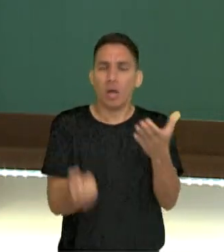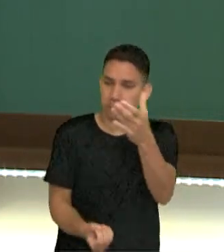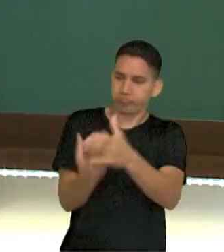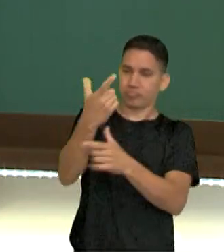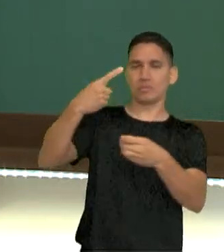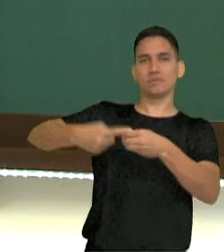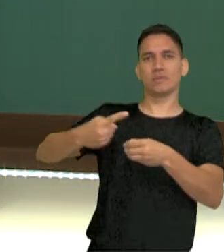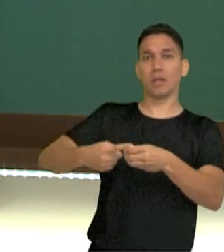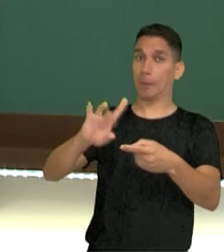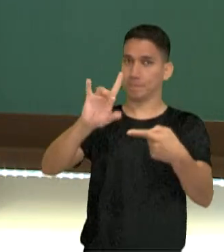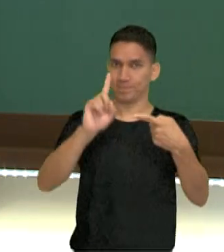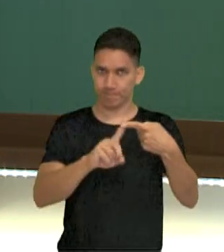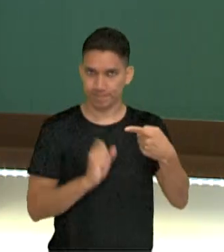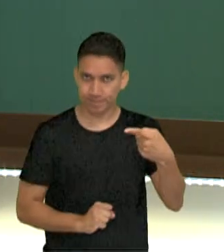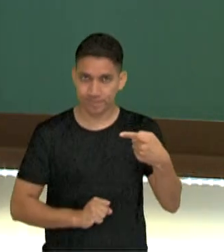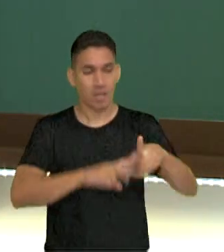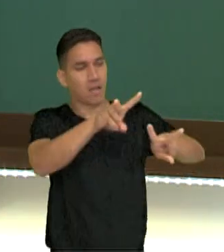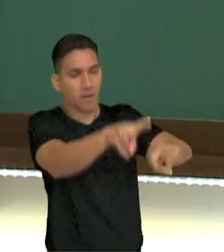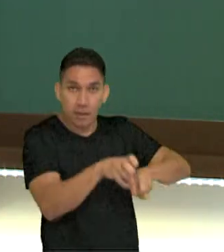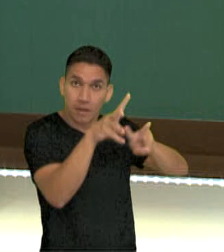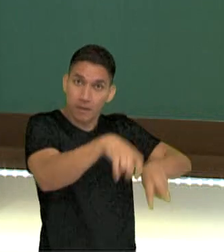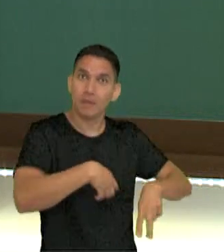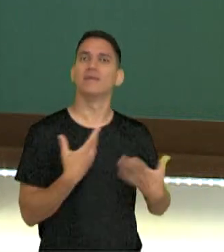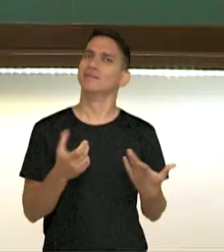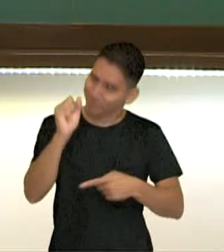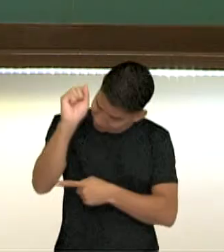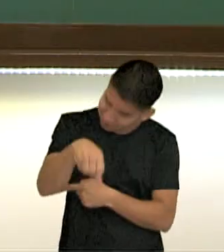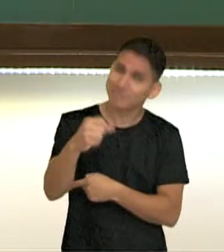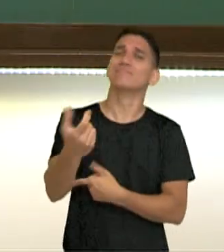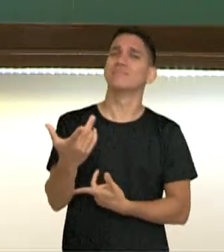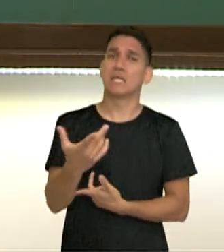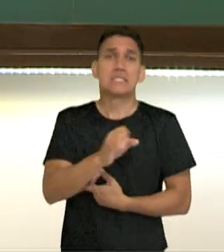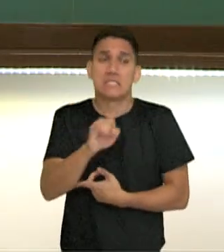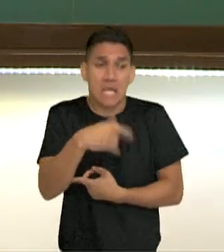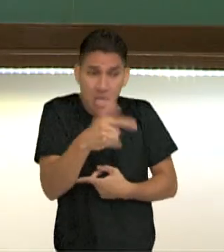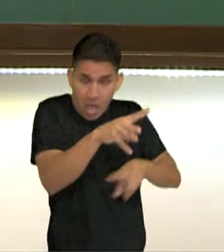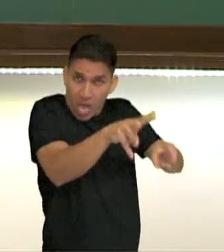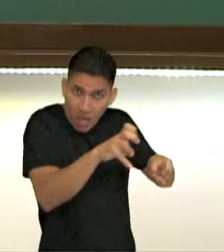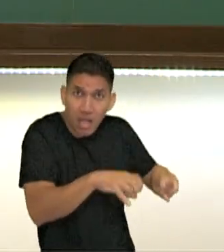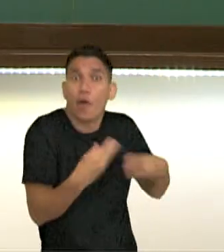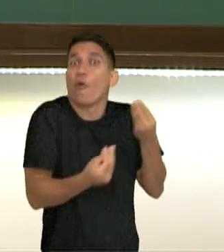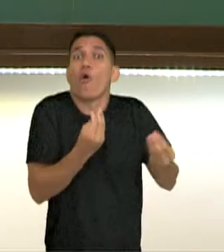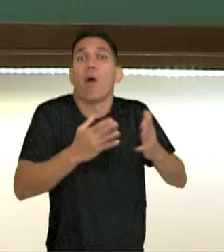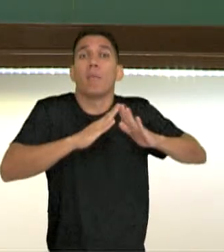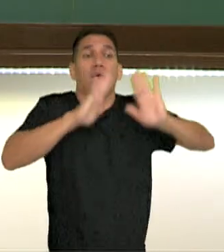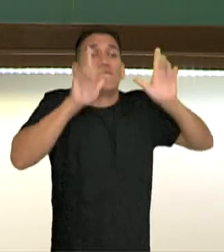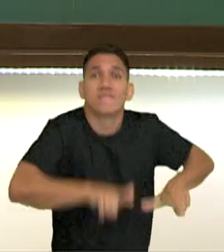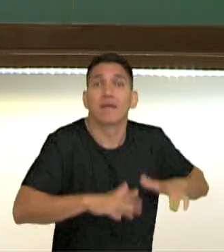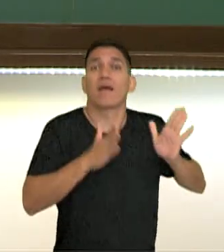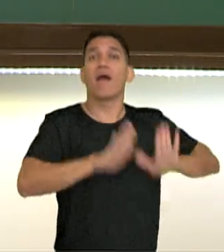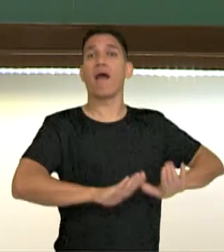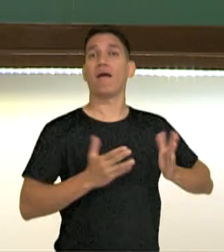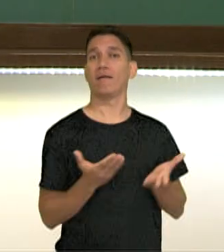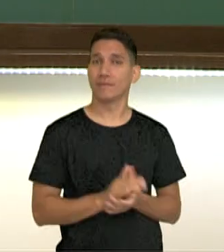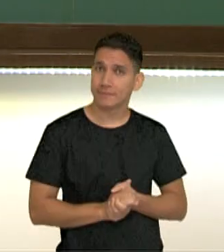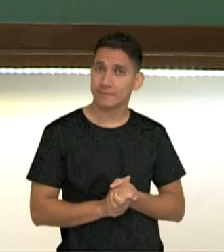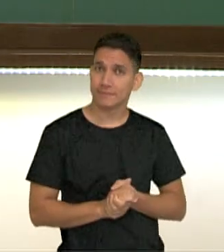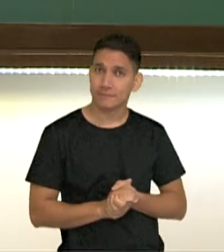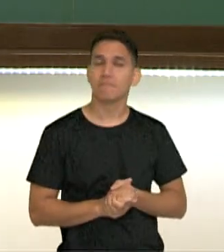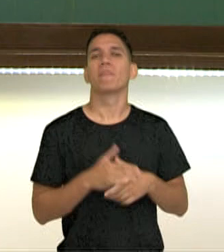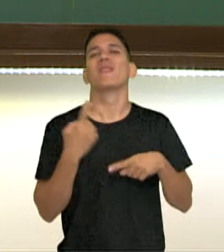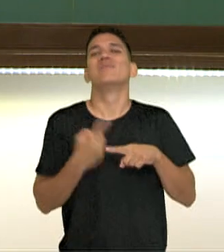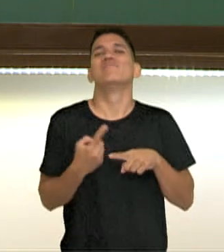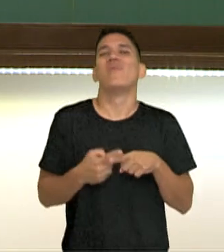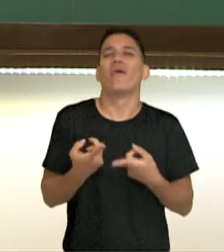das cidades? Primeiro, a agricultura. Sem agricultura, não tem como o homem fixar sua moradia, sua casa no lugar,